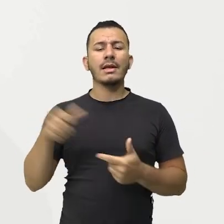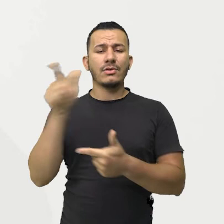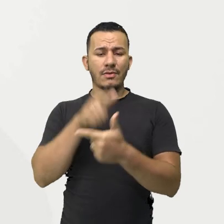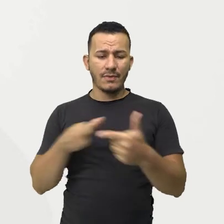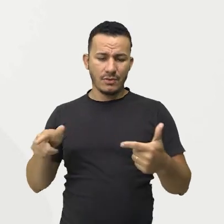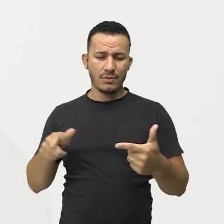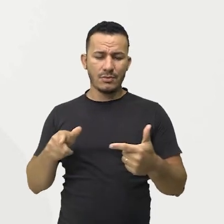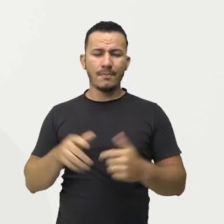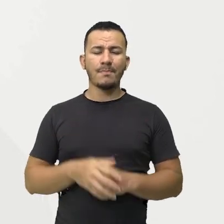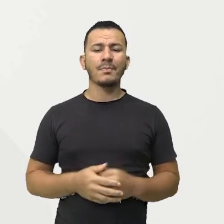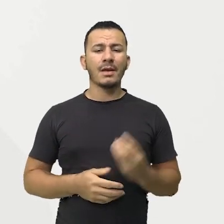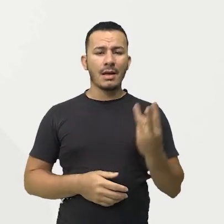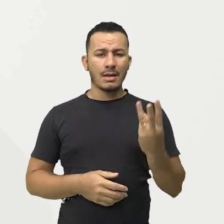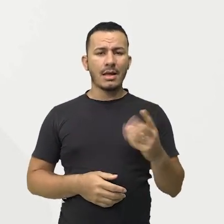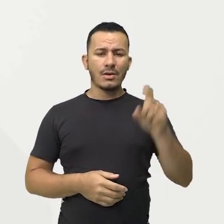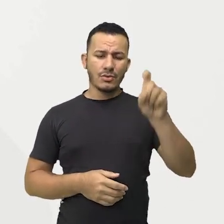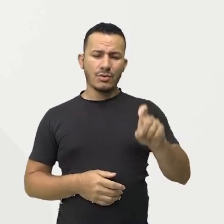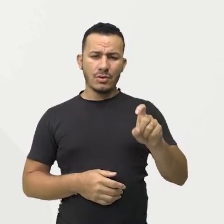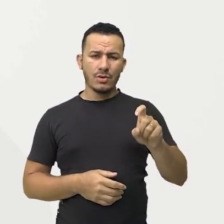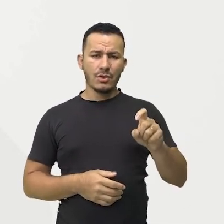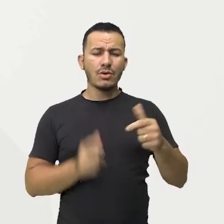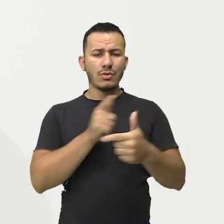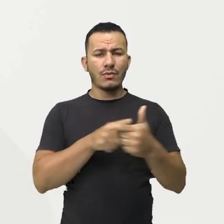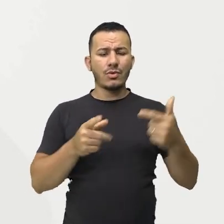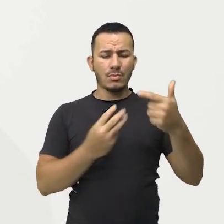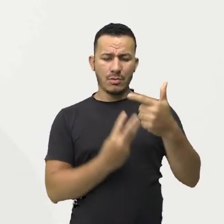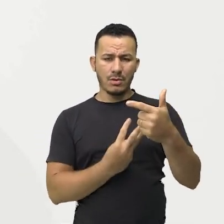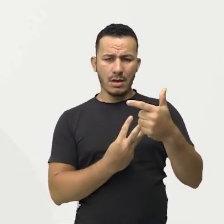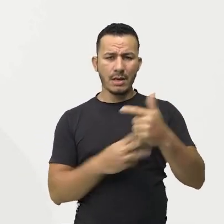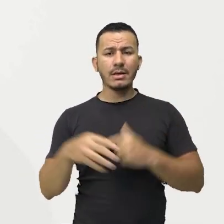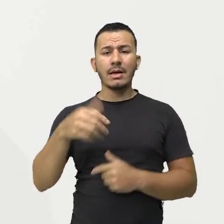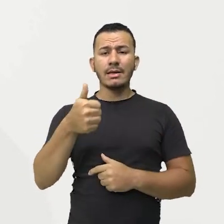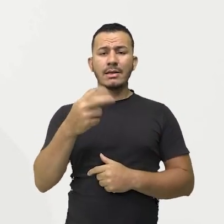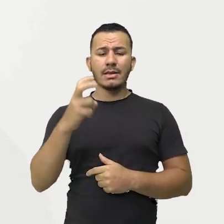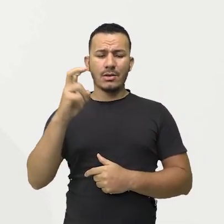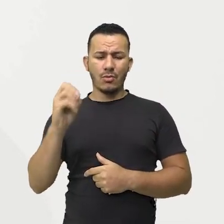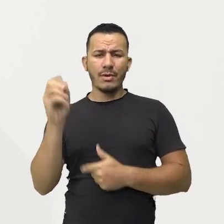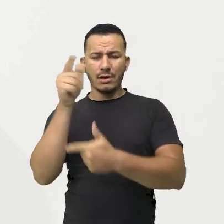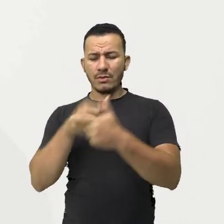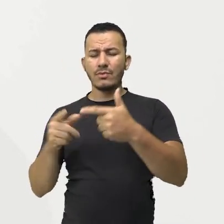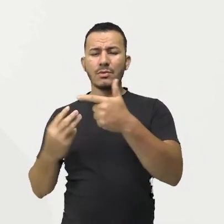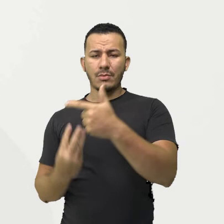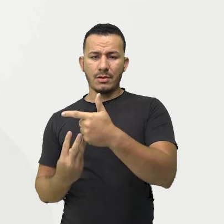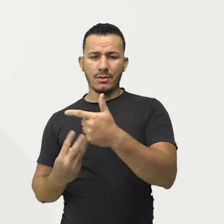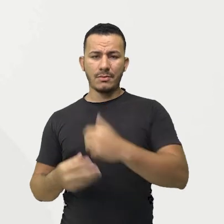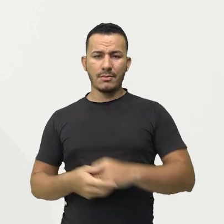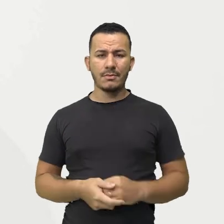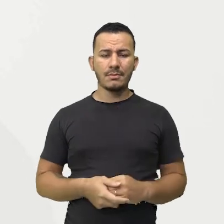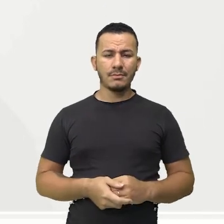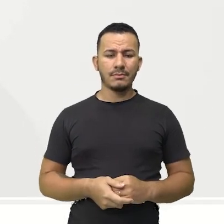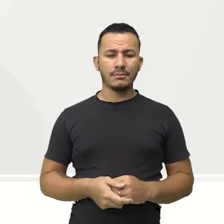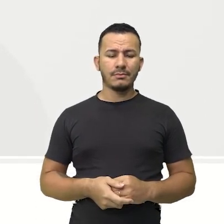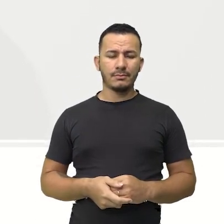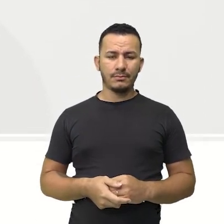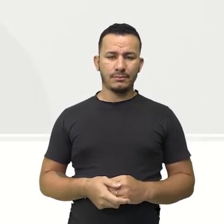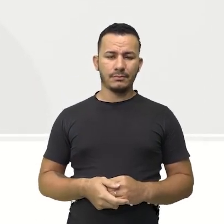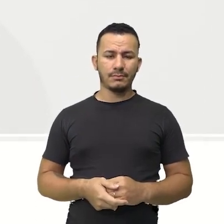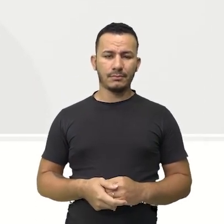Divide o primeiro membro por 3, o segundo membro por 3. Feito